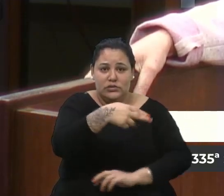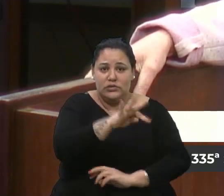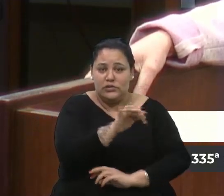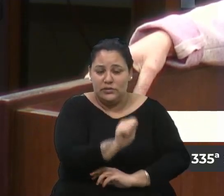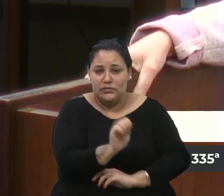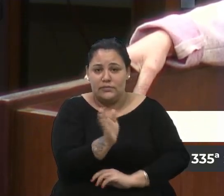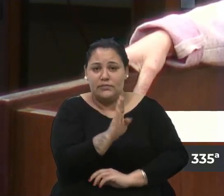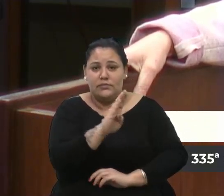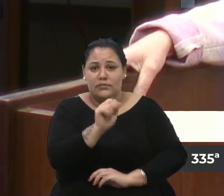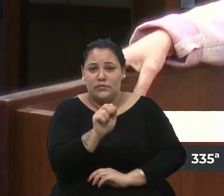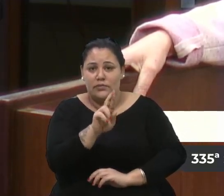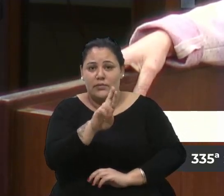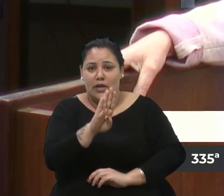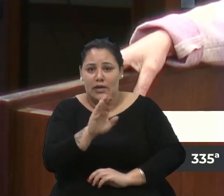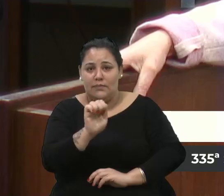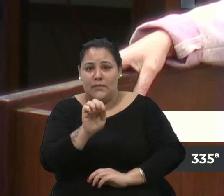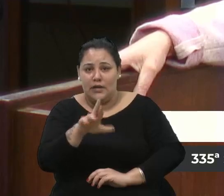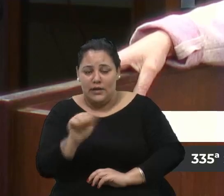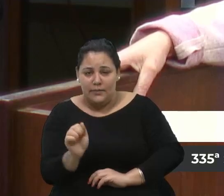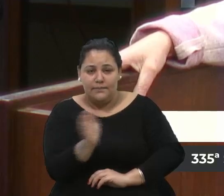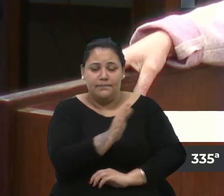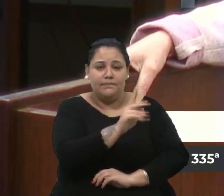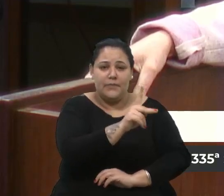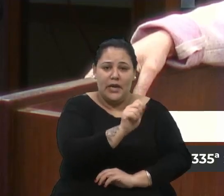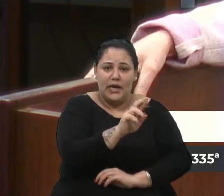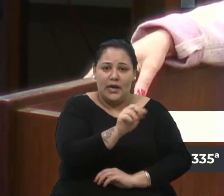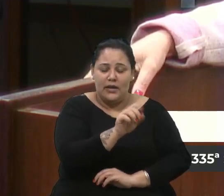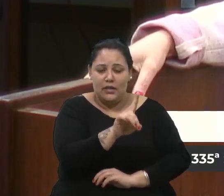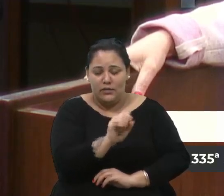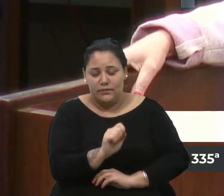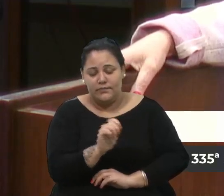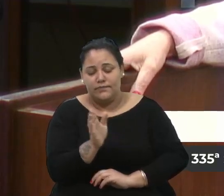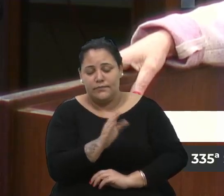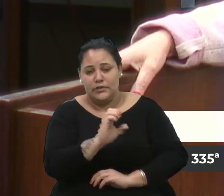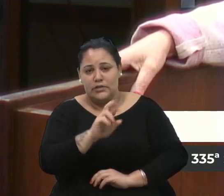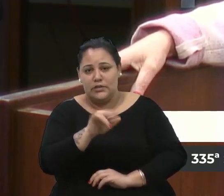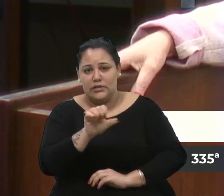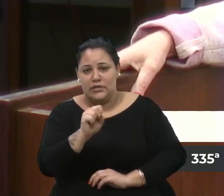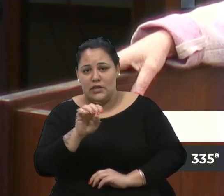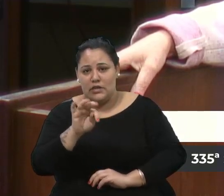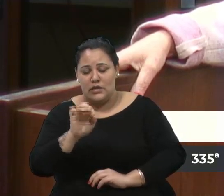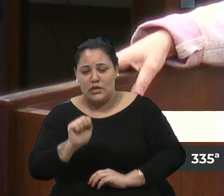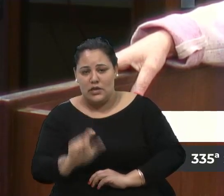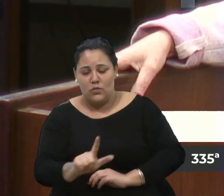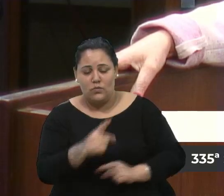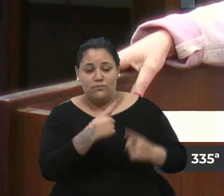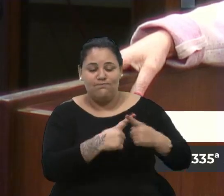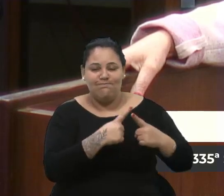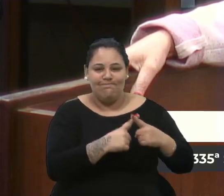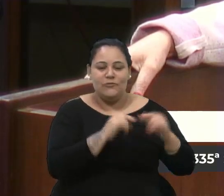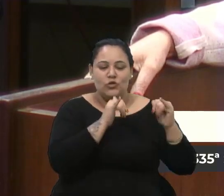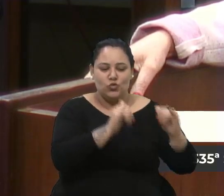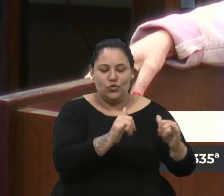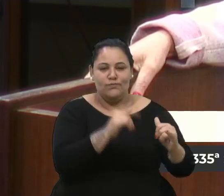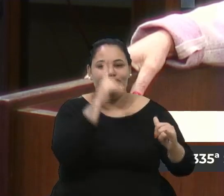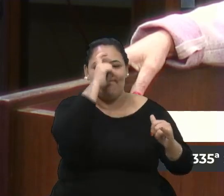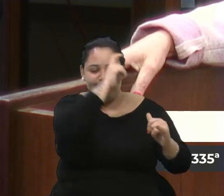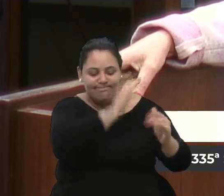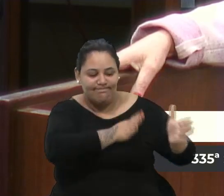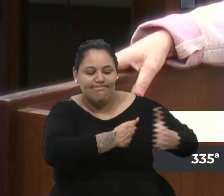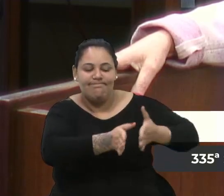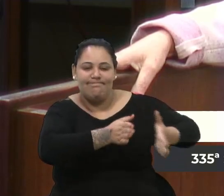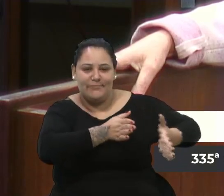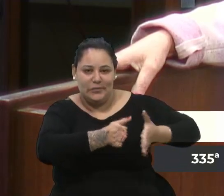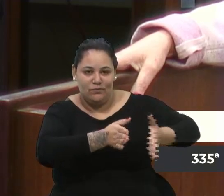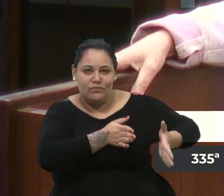de Parada Cristal, enfim, por causa da questão dos ônibus também, né? Os ônibus